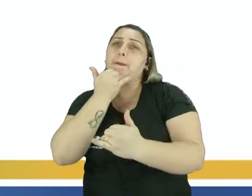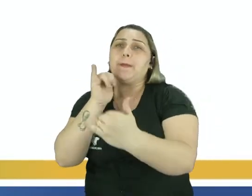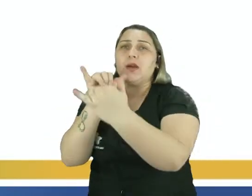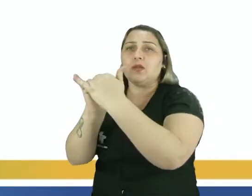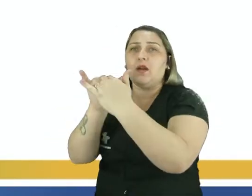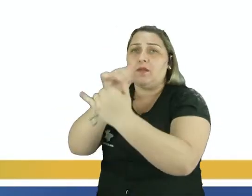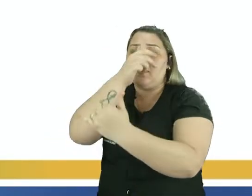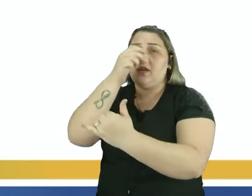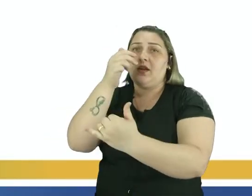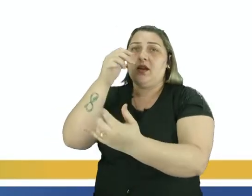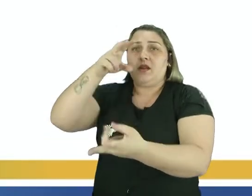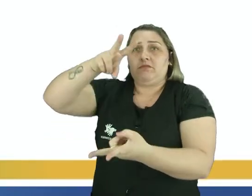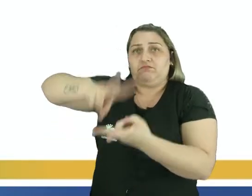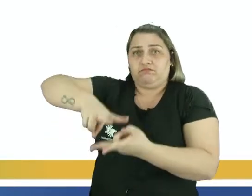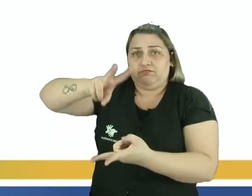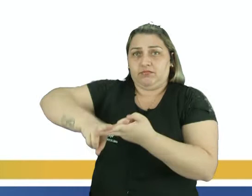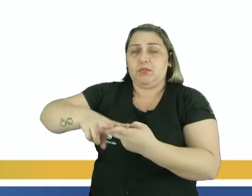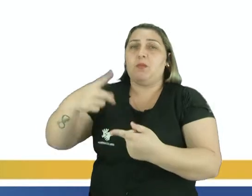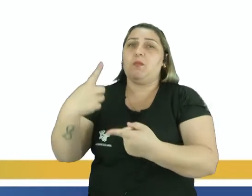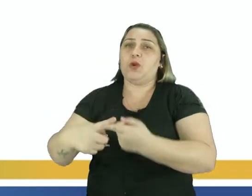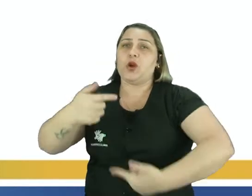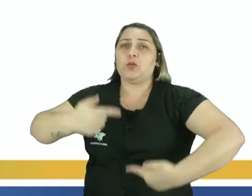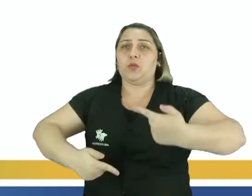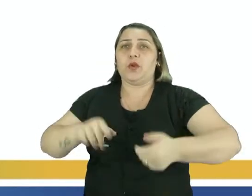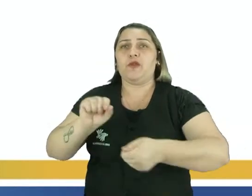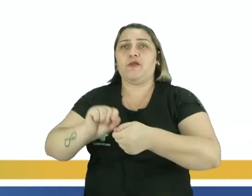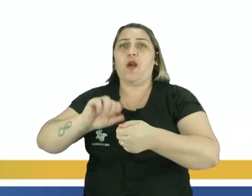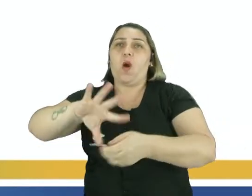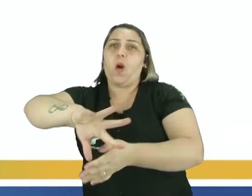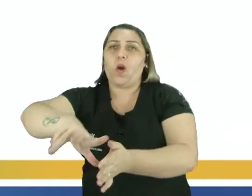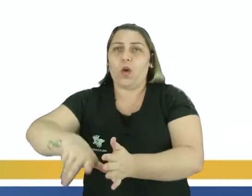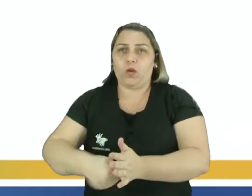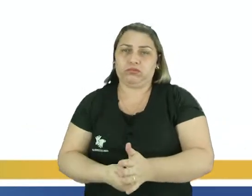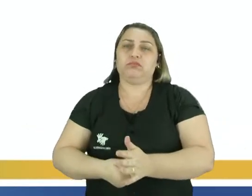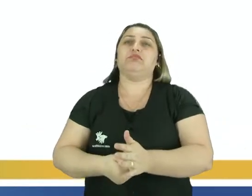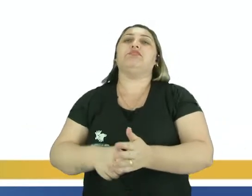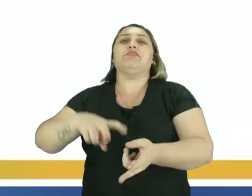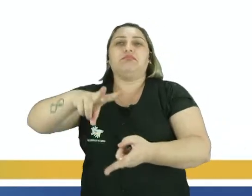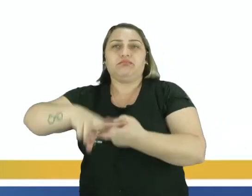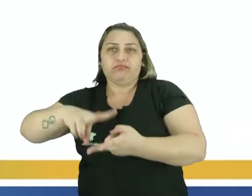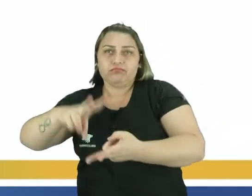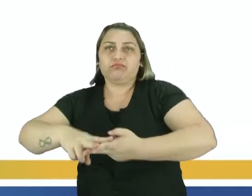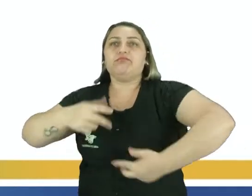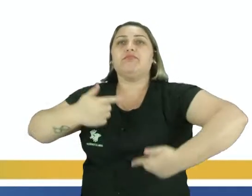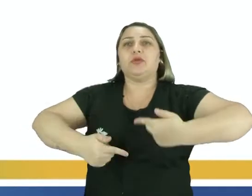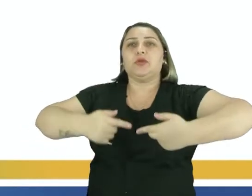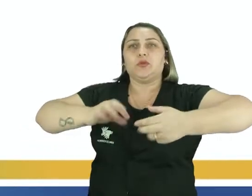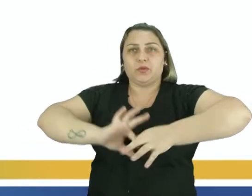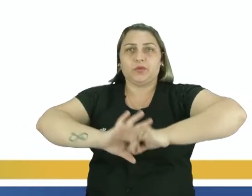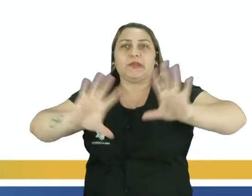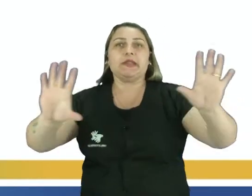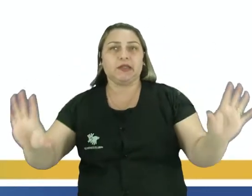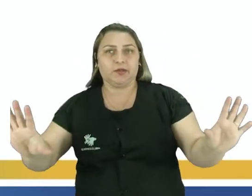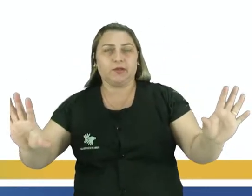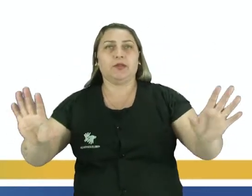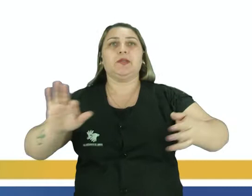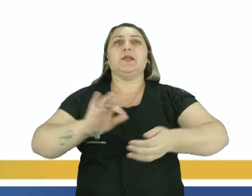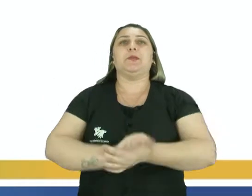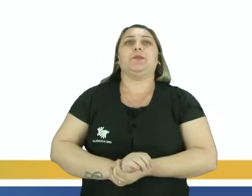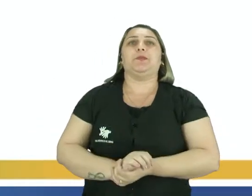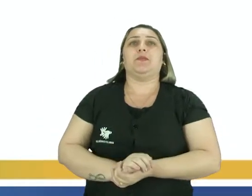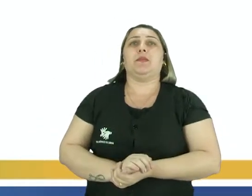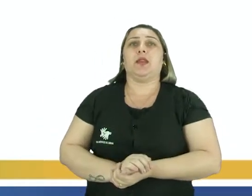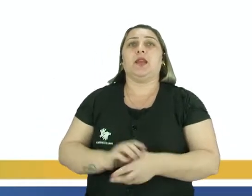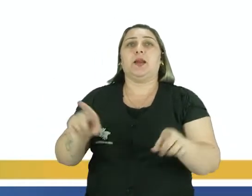que estavam presos politicamente. Então, todos aqueles que tinham sido presos por causas políticas, eles foram libertos,